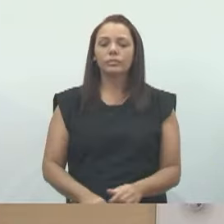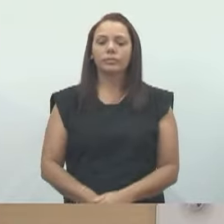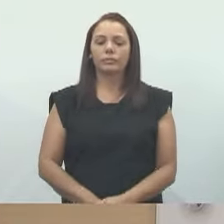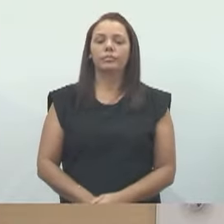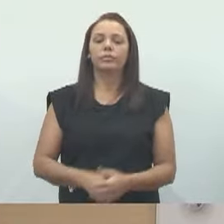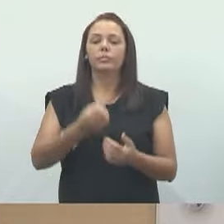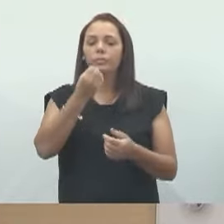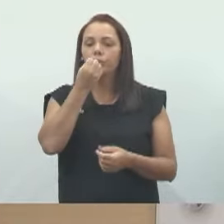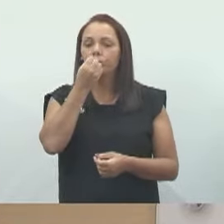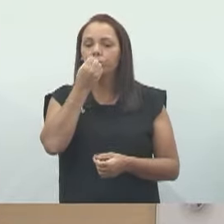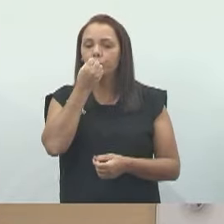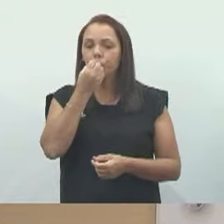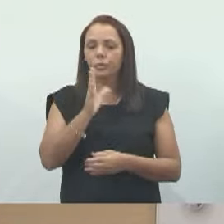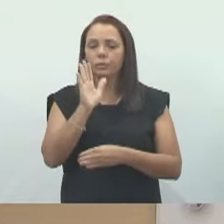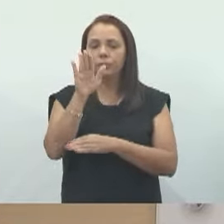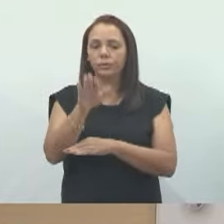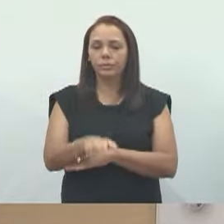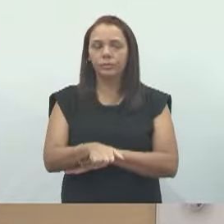boa tarde.